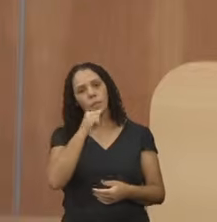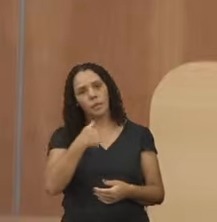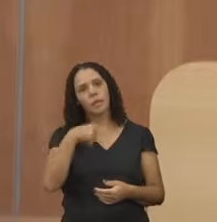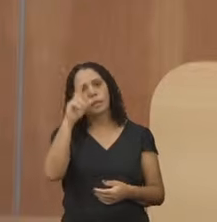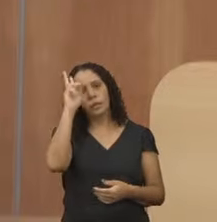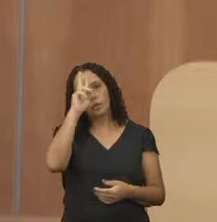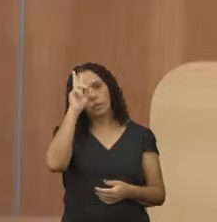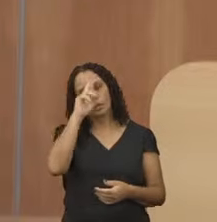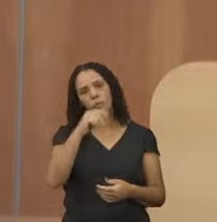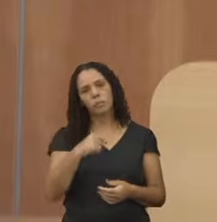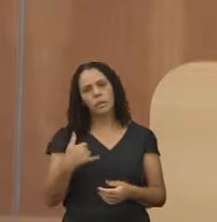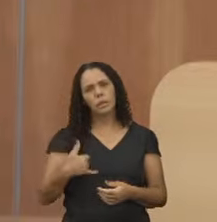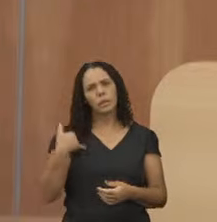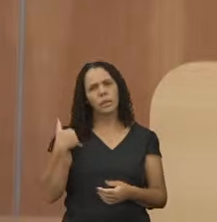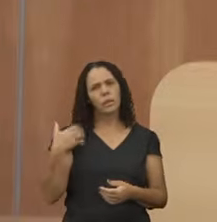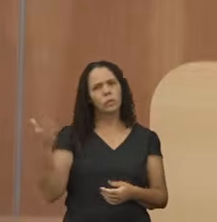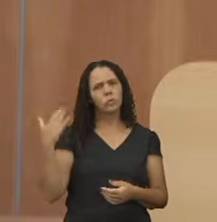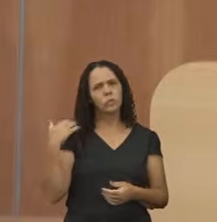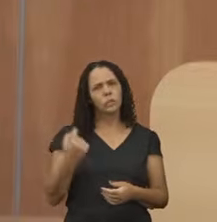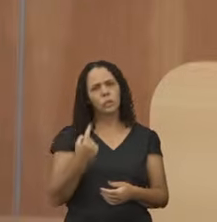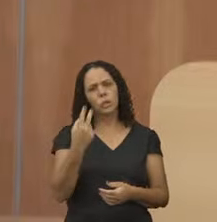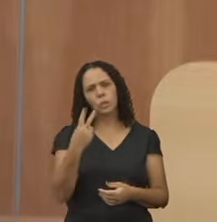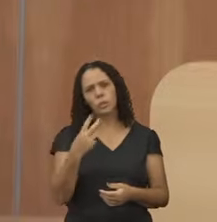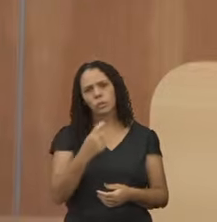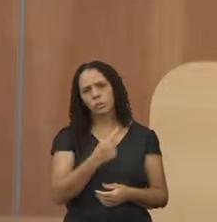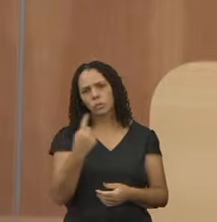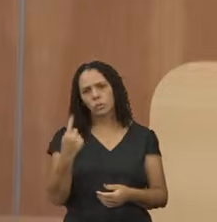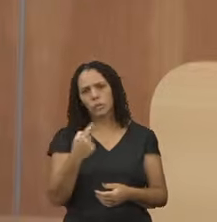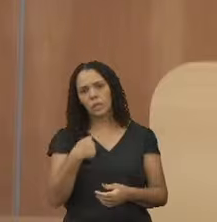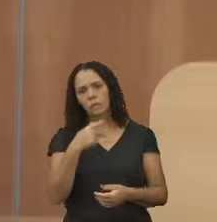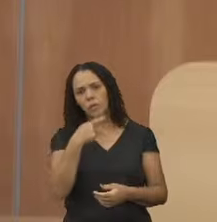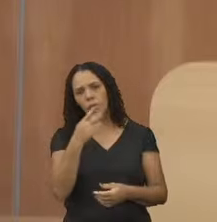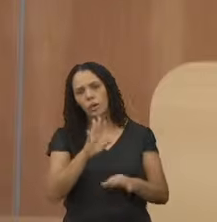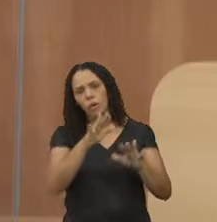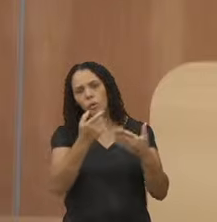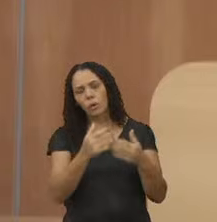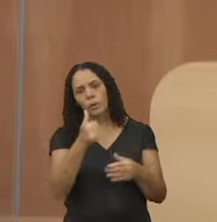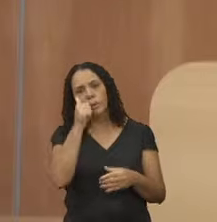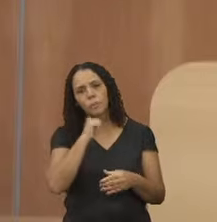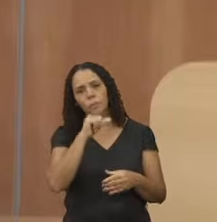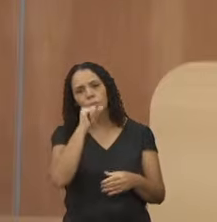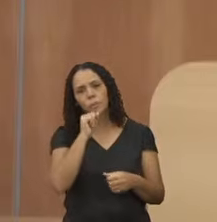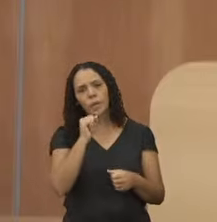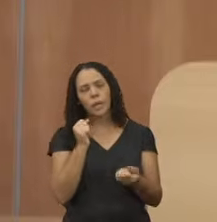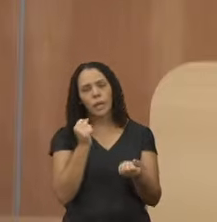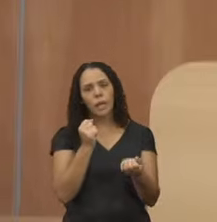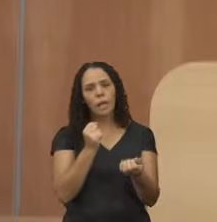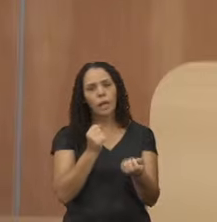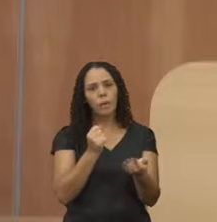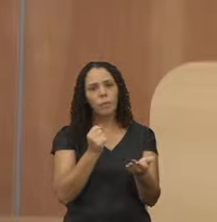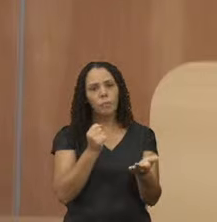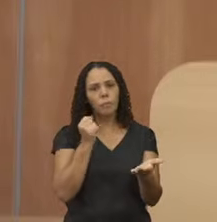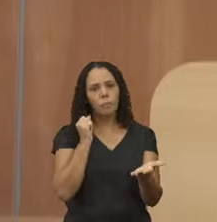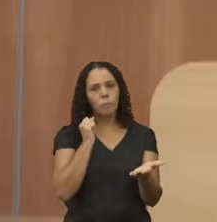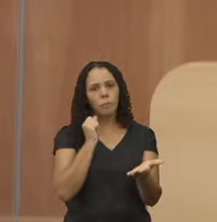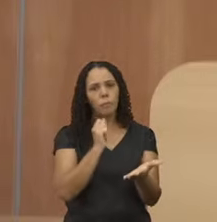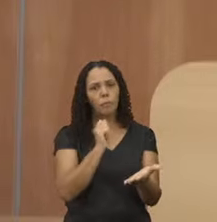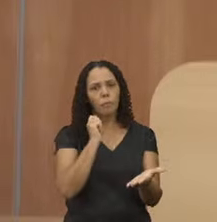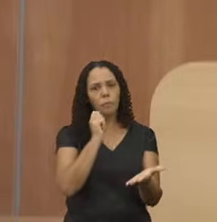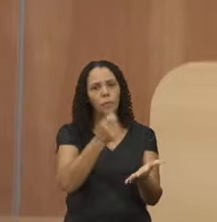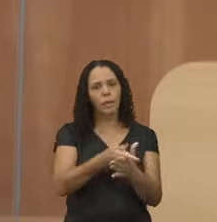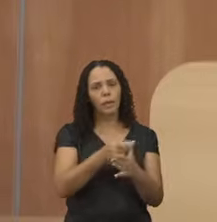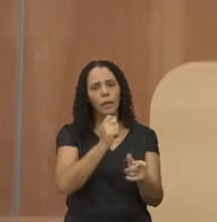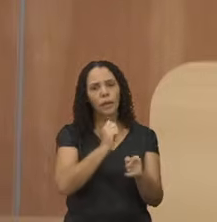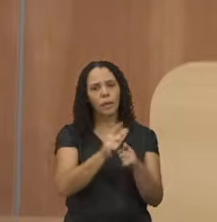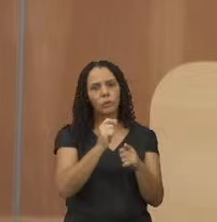hoje, que eu tinha por volta de 12, 11 anos. Eu falava, mãe, quando a senhora parar de pagar aluguel, a senhora vai poder comprar Danone para a